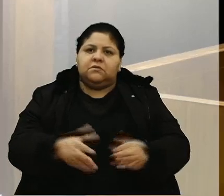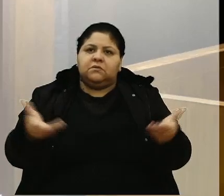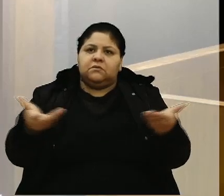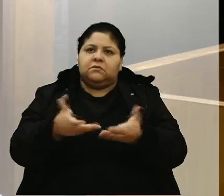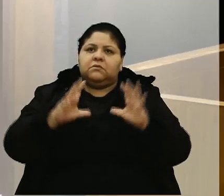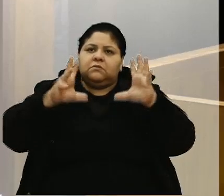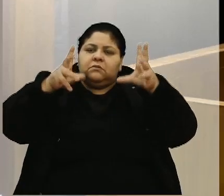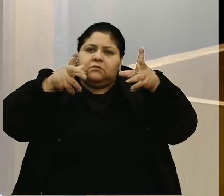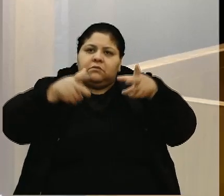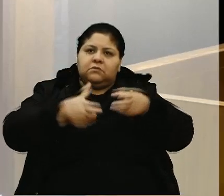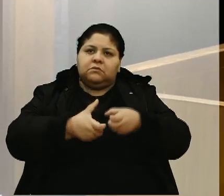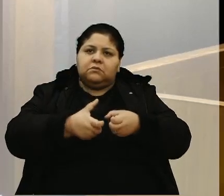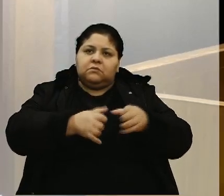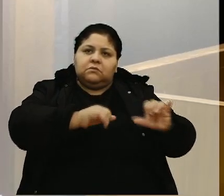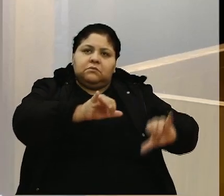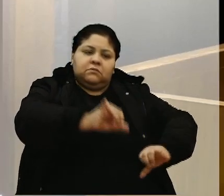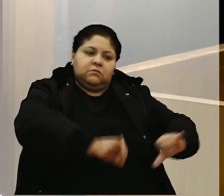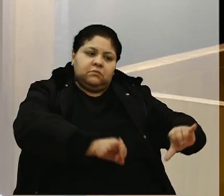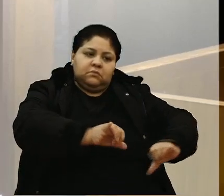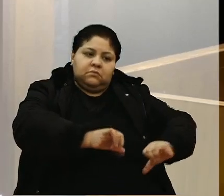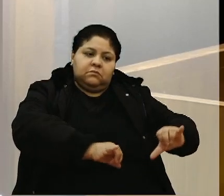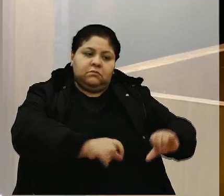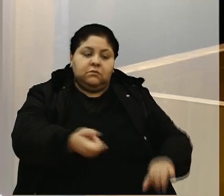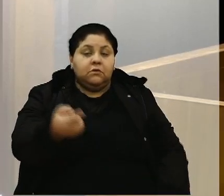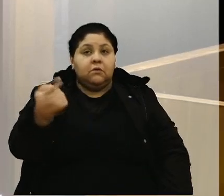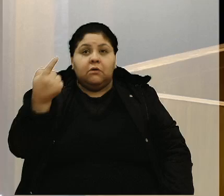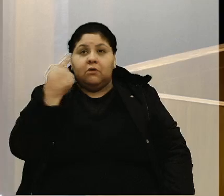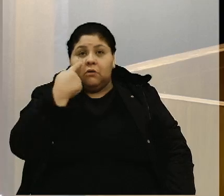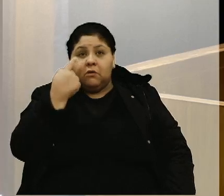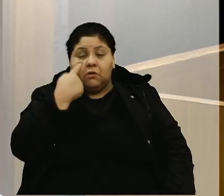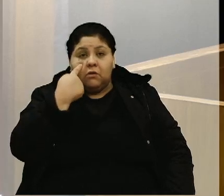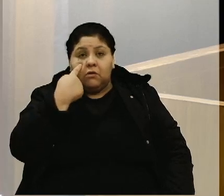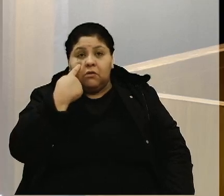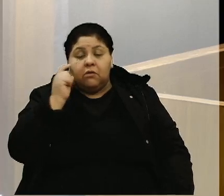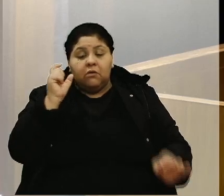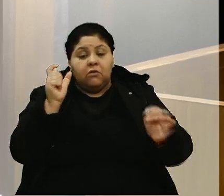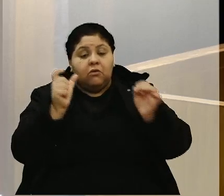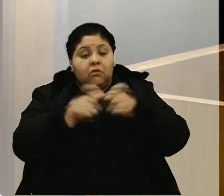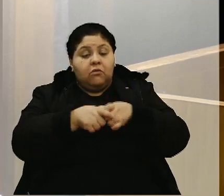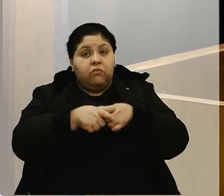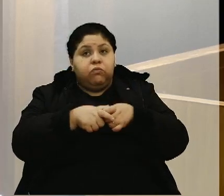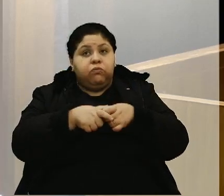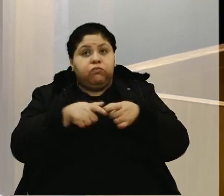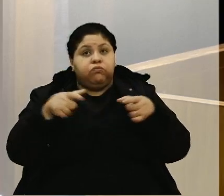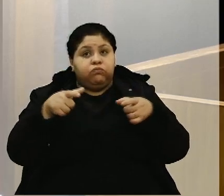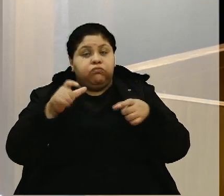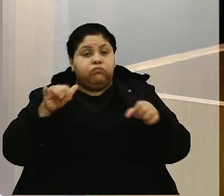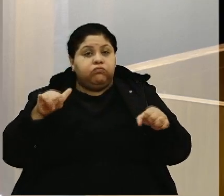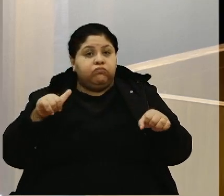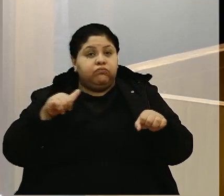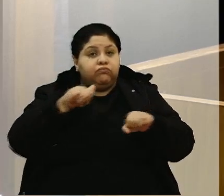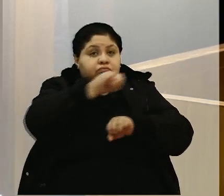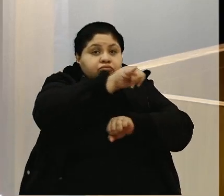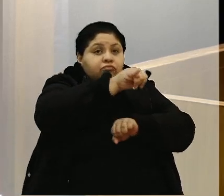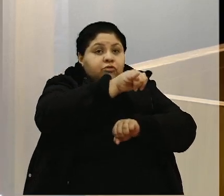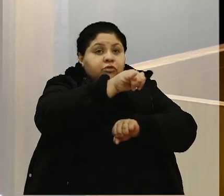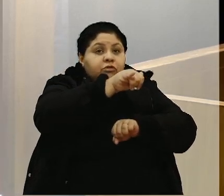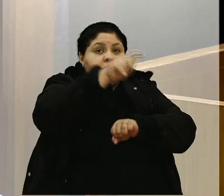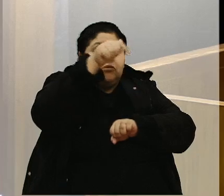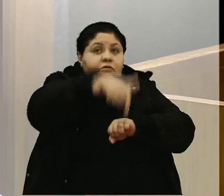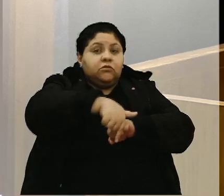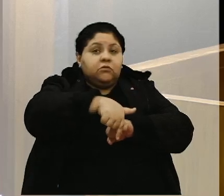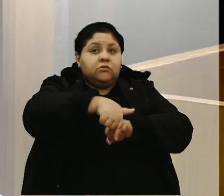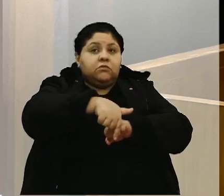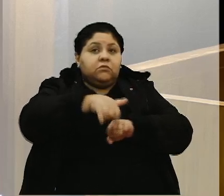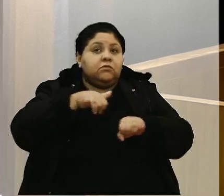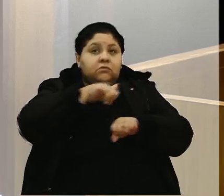nós estamos sofrendo, vejam o aumento de, né, voos e aeronaves no nosso aeroporto.